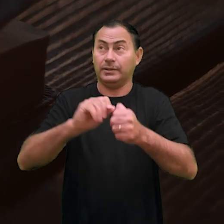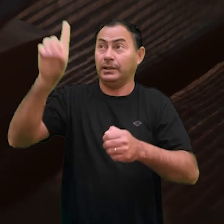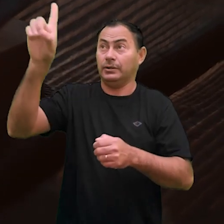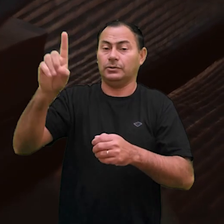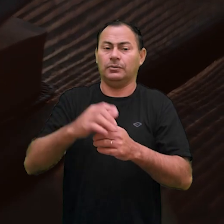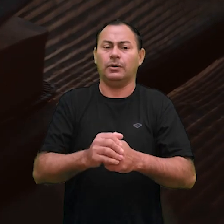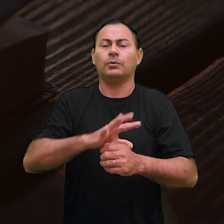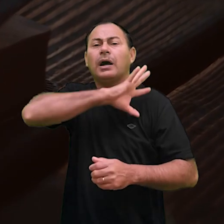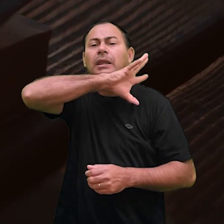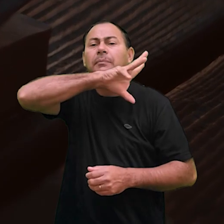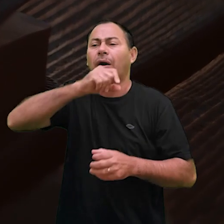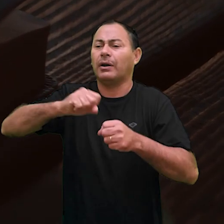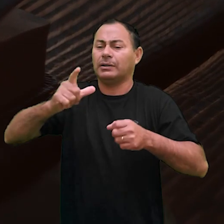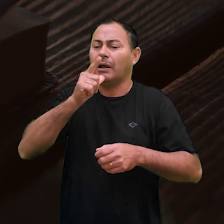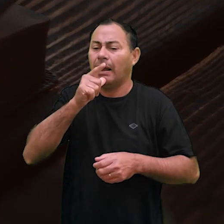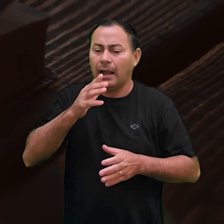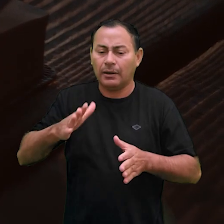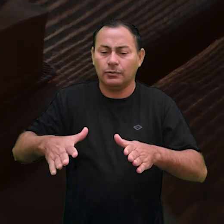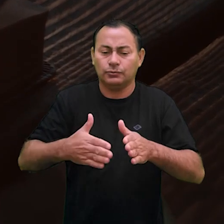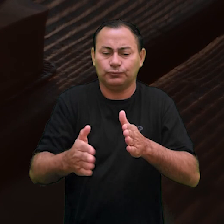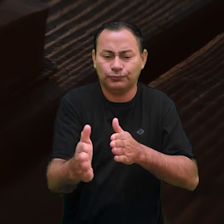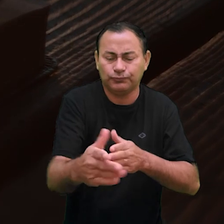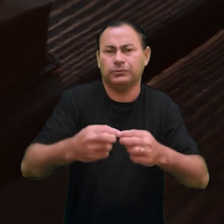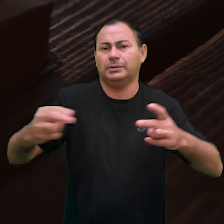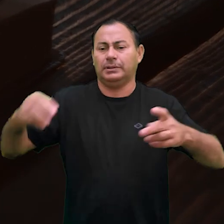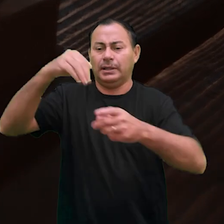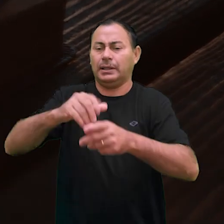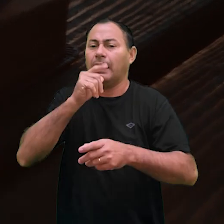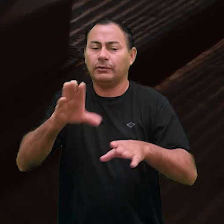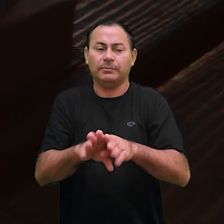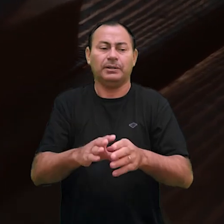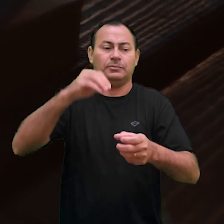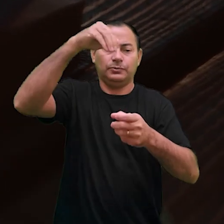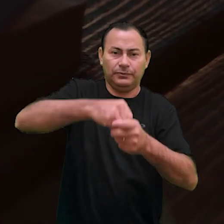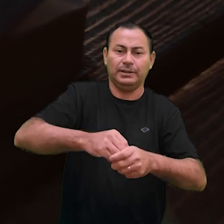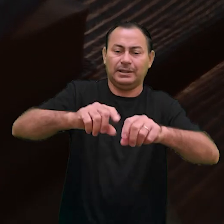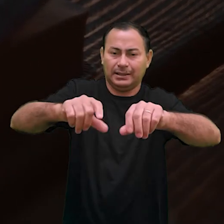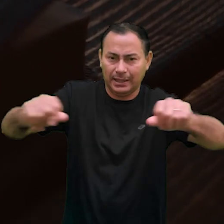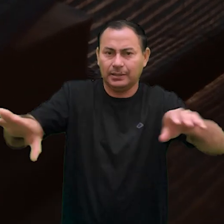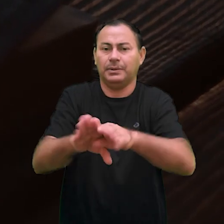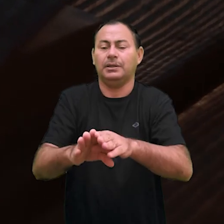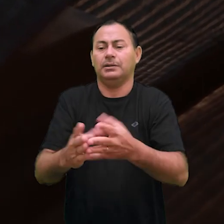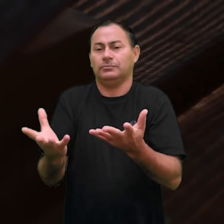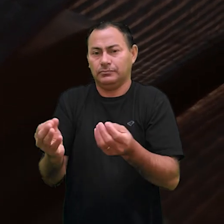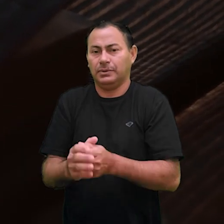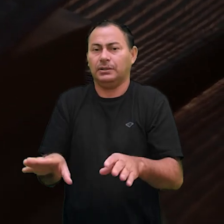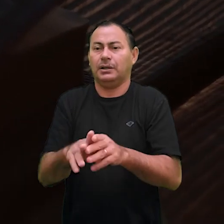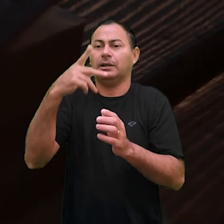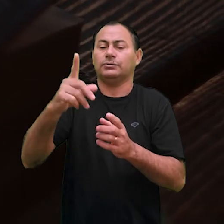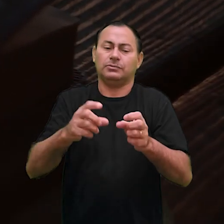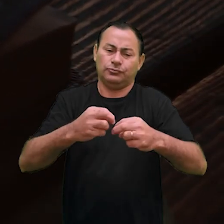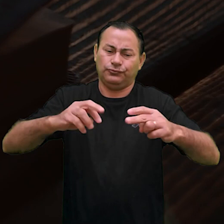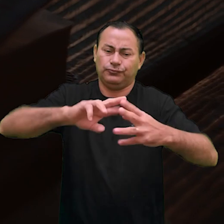céus. Criou, pois, Deus os grandes animais marinhos e todos os seres viventes que rastejam, os quais povoaram